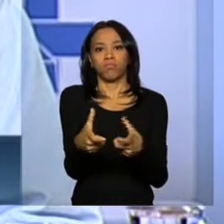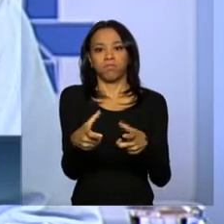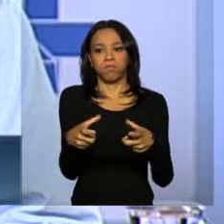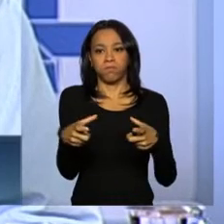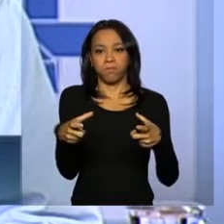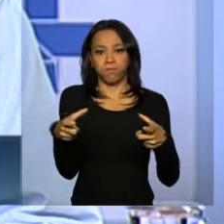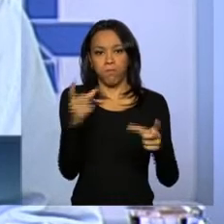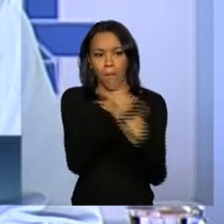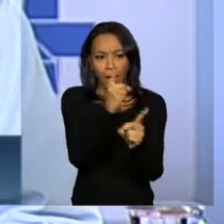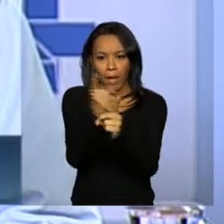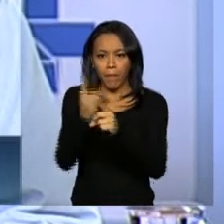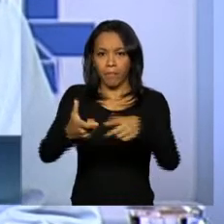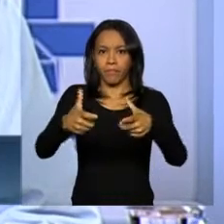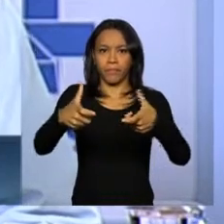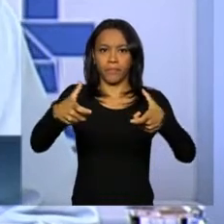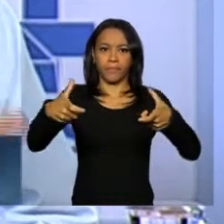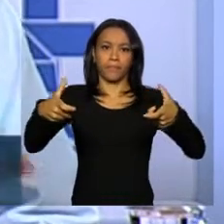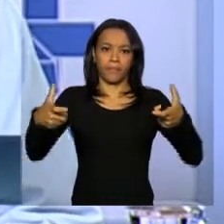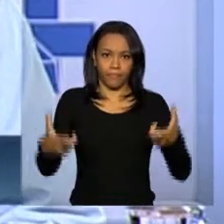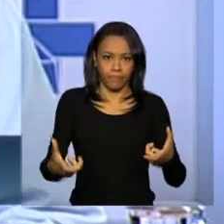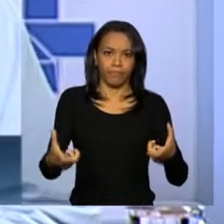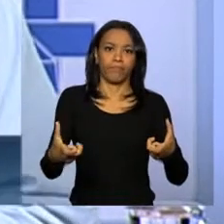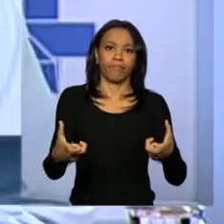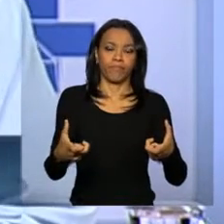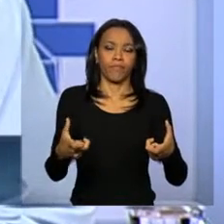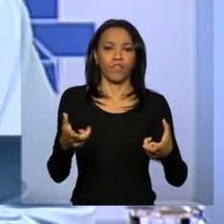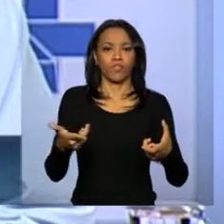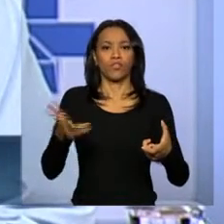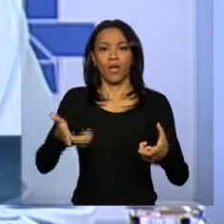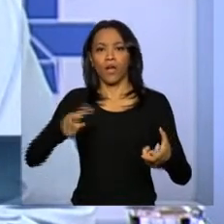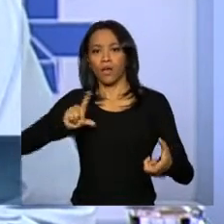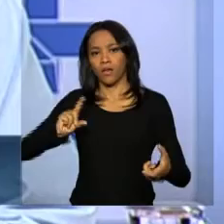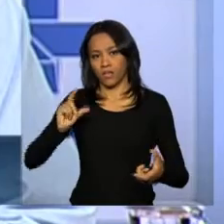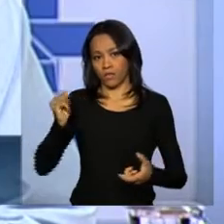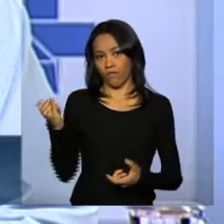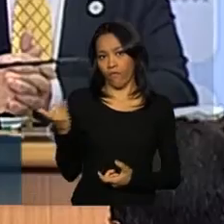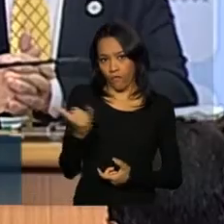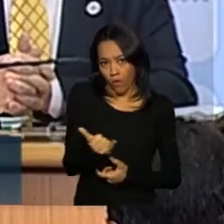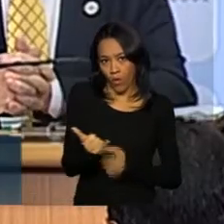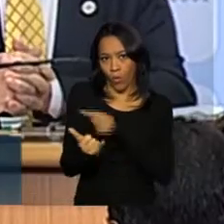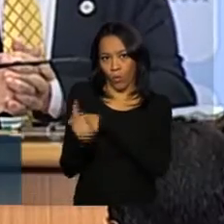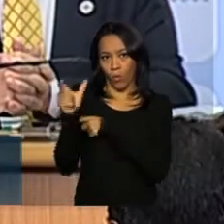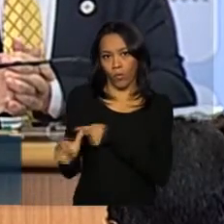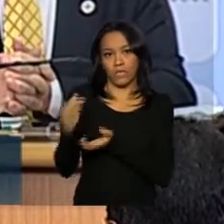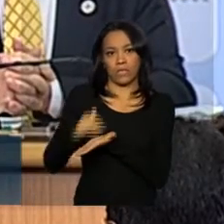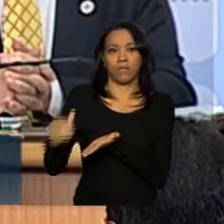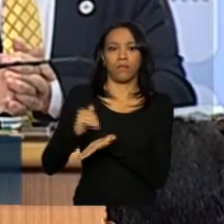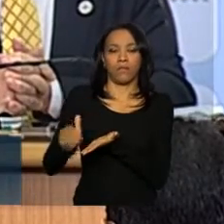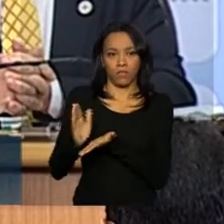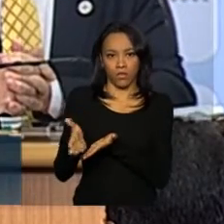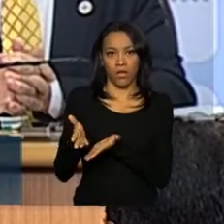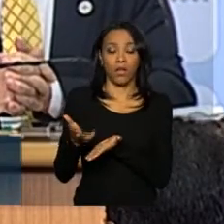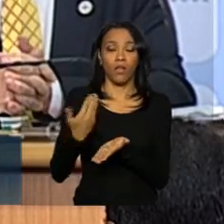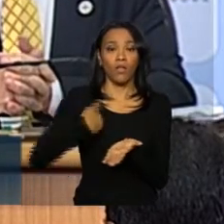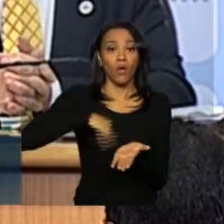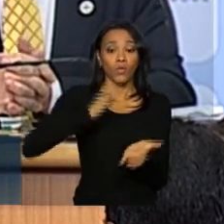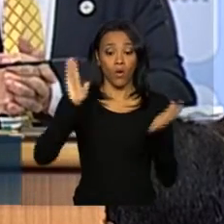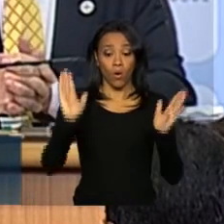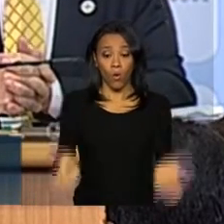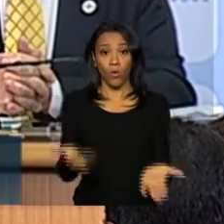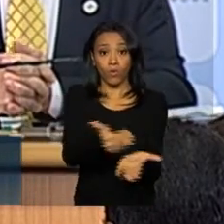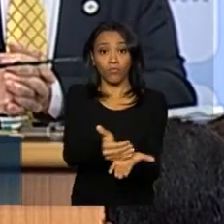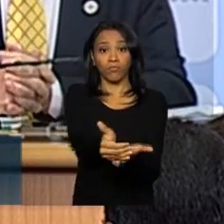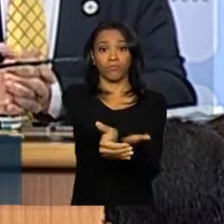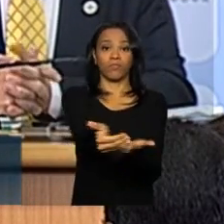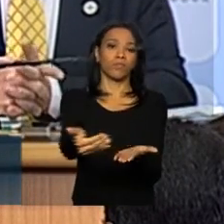E como dissemos anteriormente, como o secretário informou, nós passamos a trabalhar a partir de hoje com um